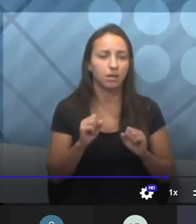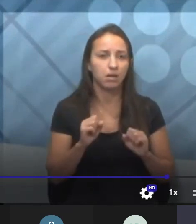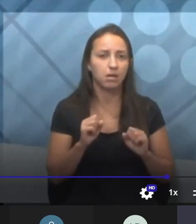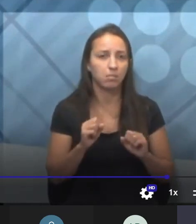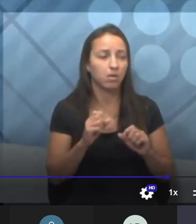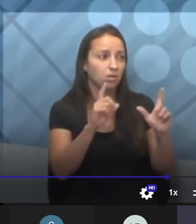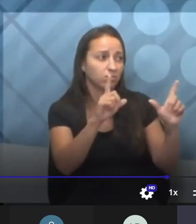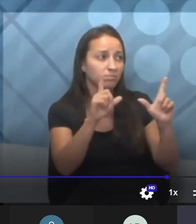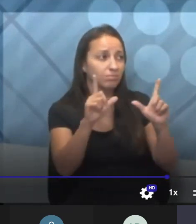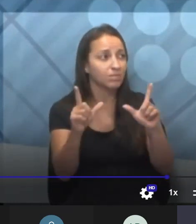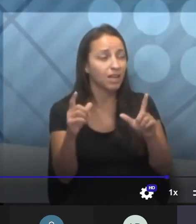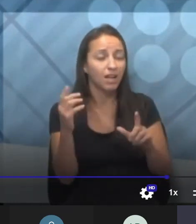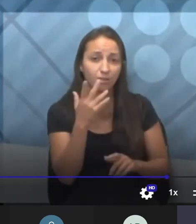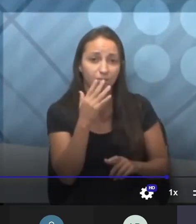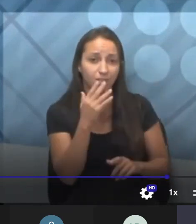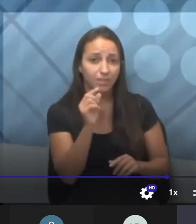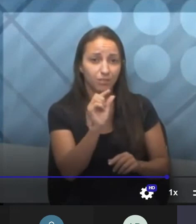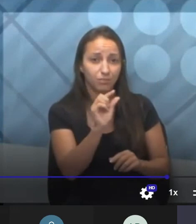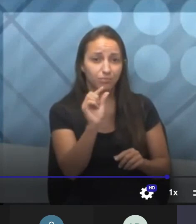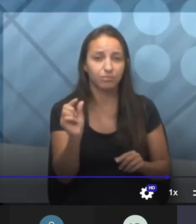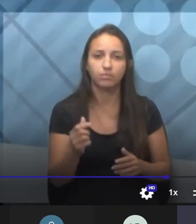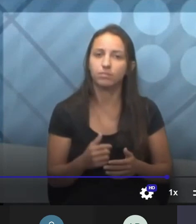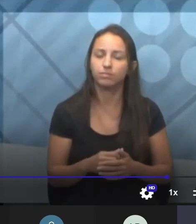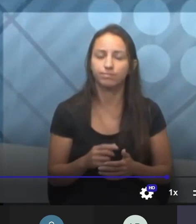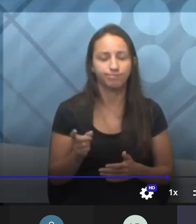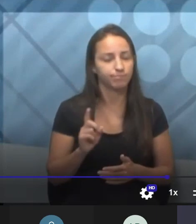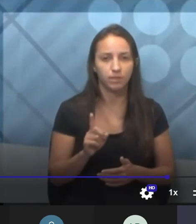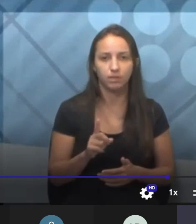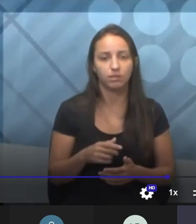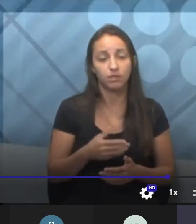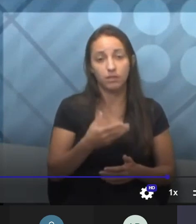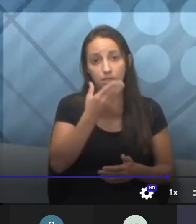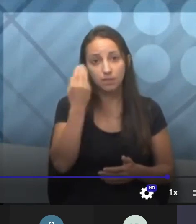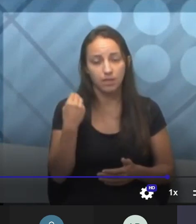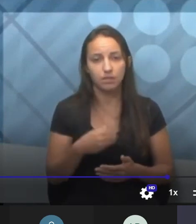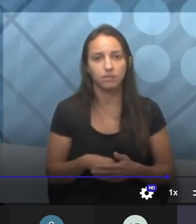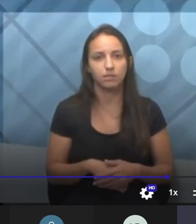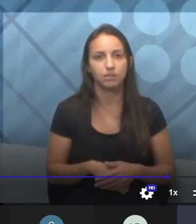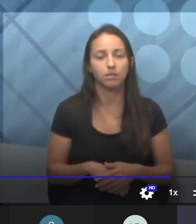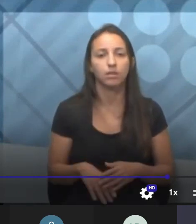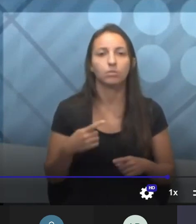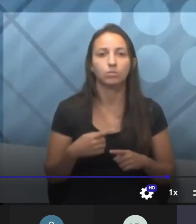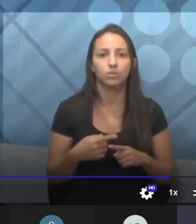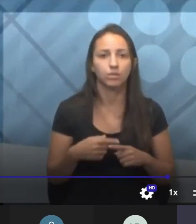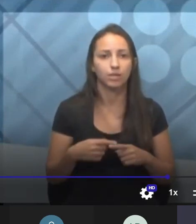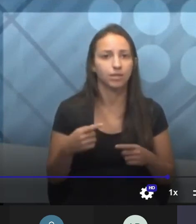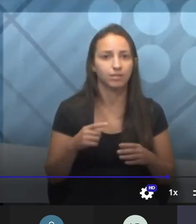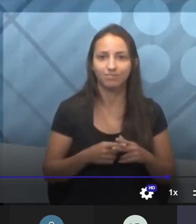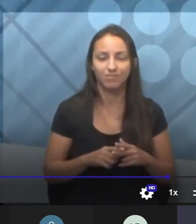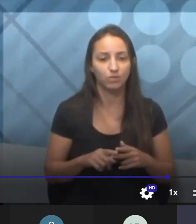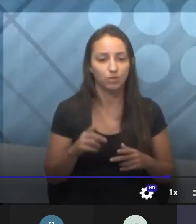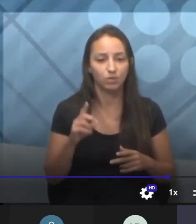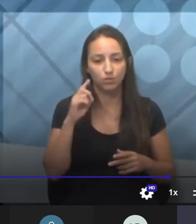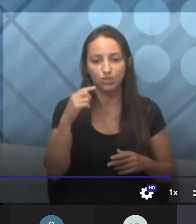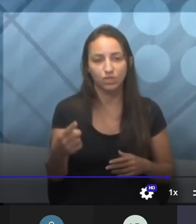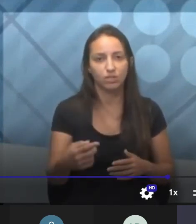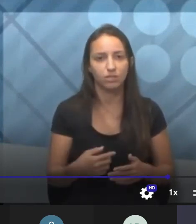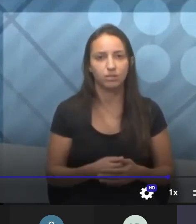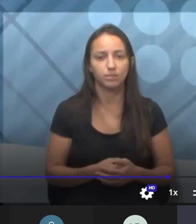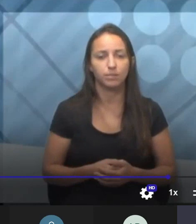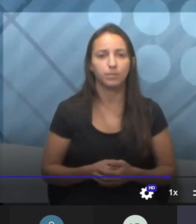com um revestimento colorido, uma pastilha cerâmica. Não, esquece isso, porque não vai funcionar no dia a dia,